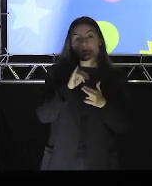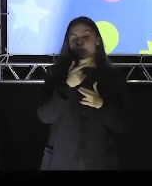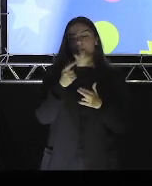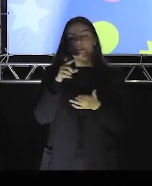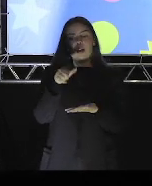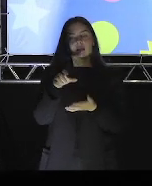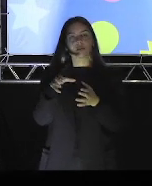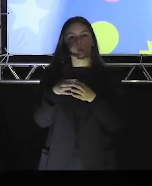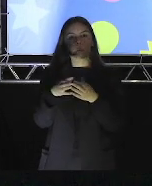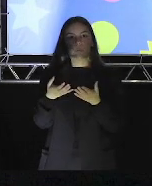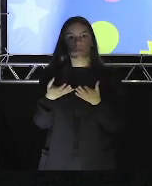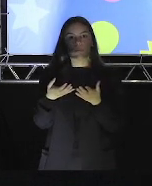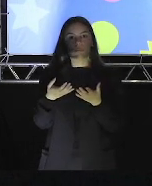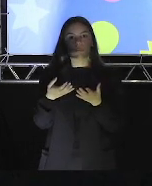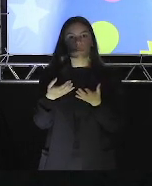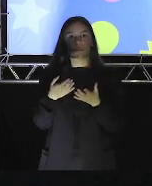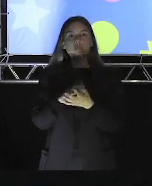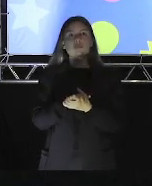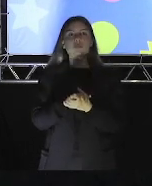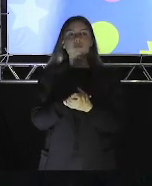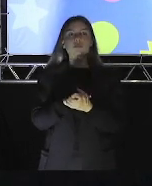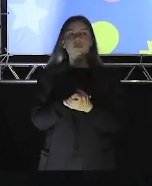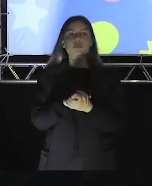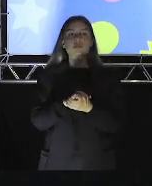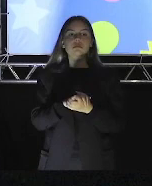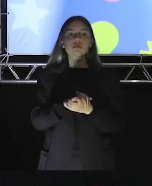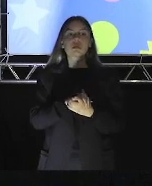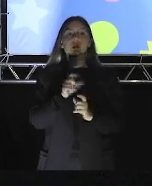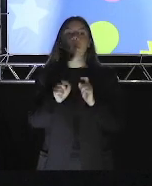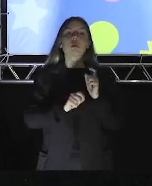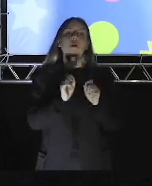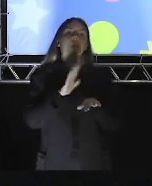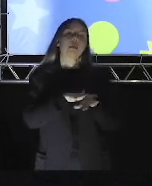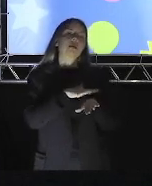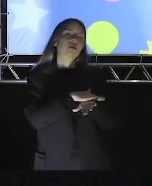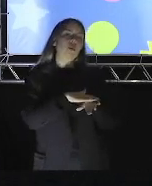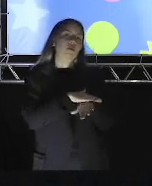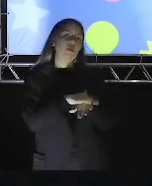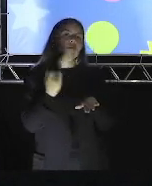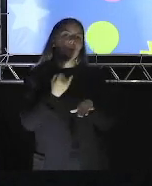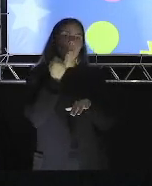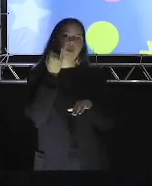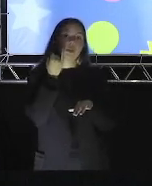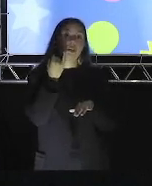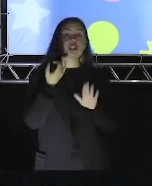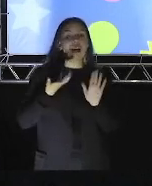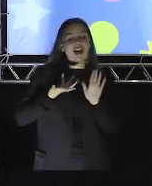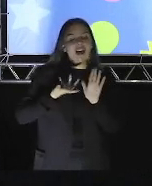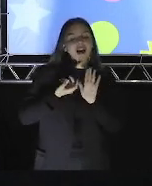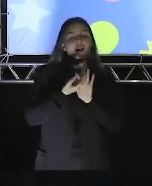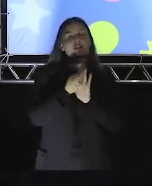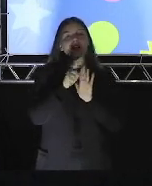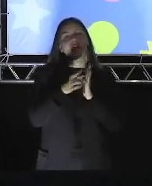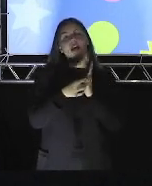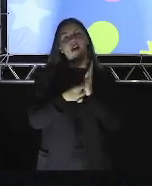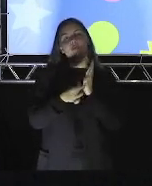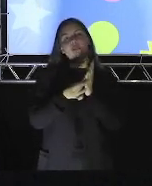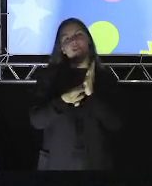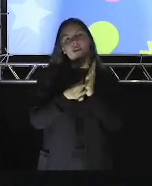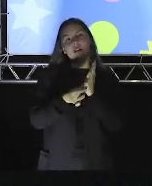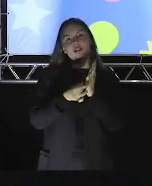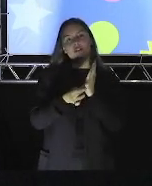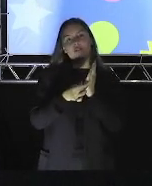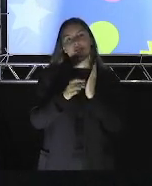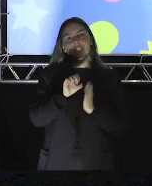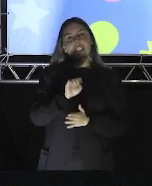capítulo de agilidade? E aí vem uma outra conversa. Agilidade como habilidade, como